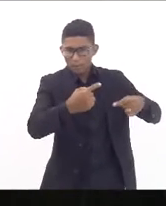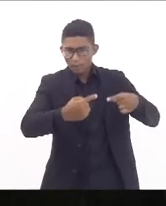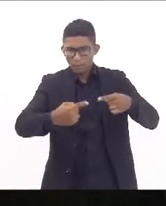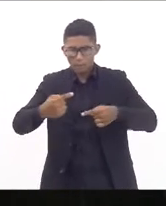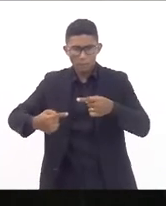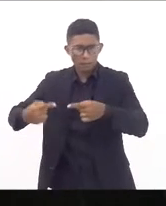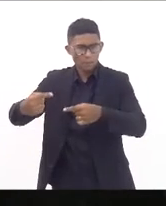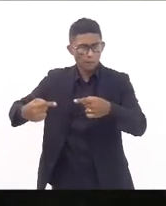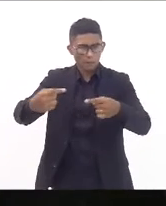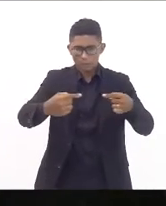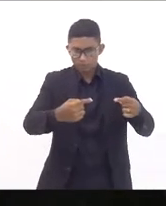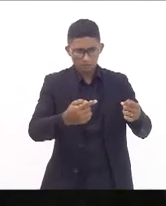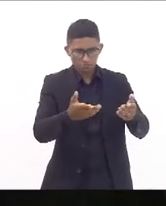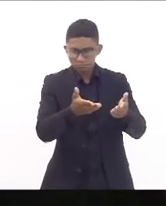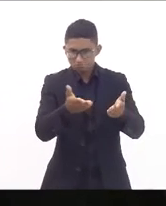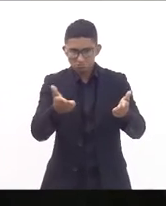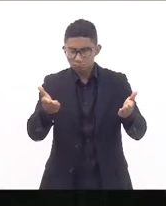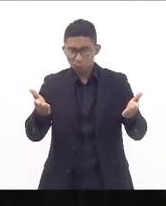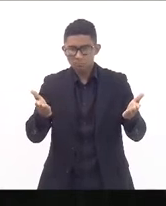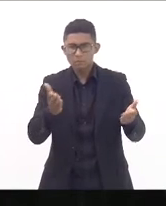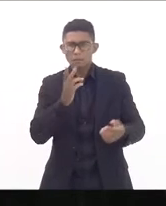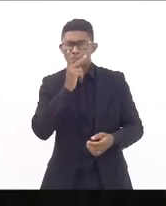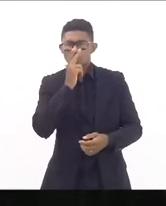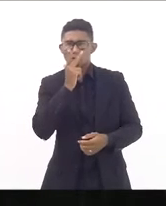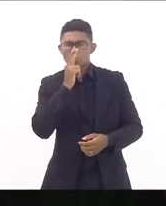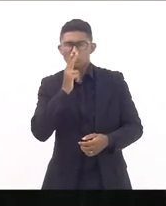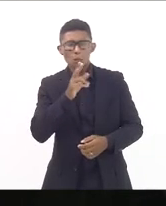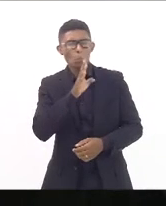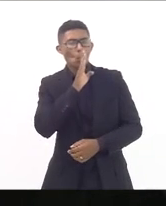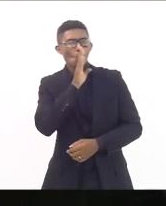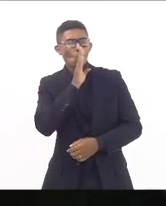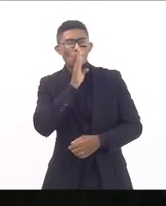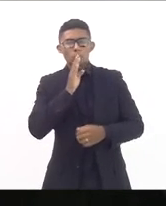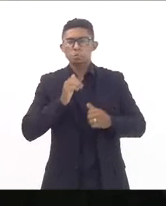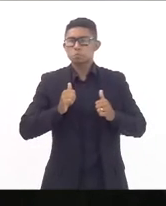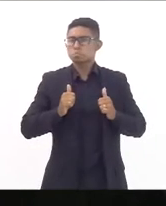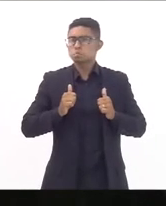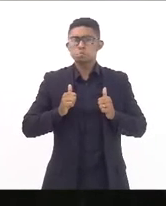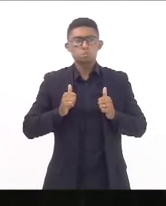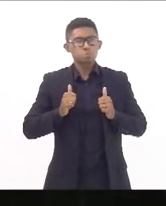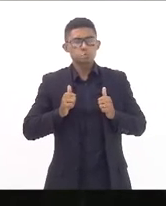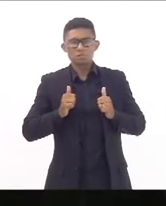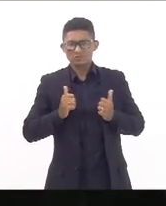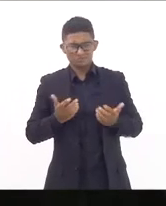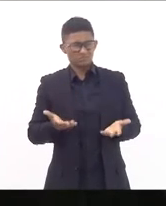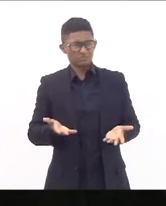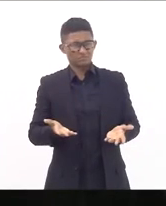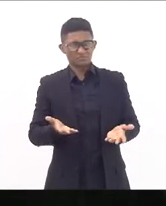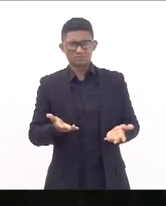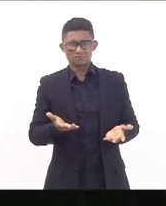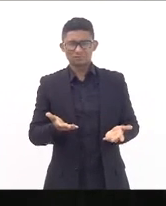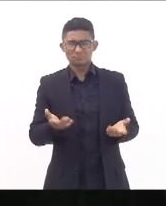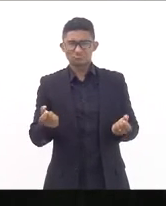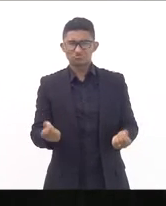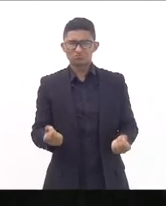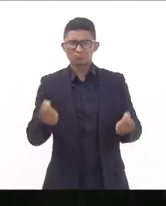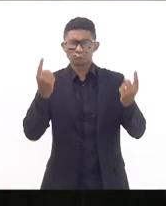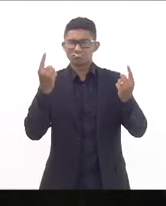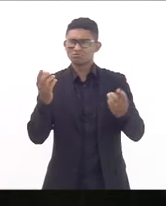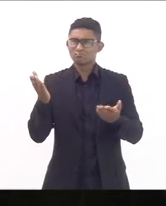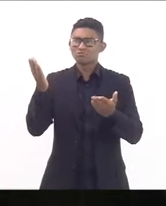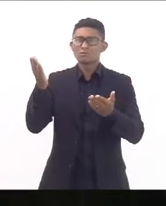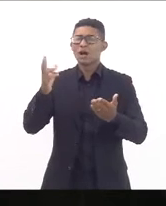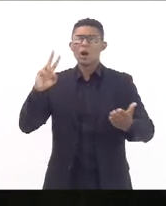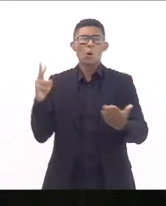eleitos fiquem passivos diante do que está